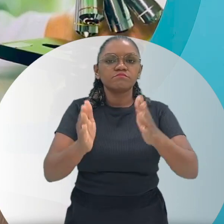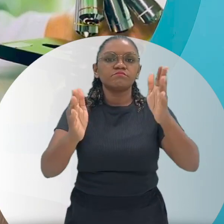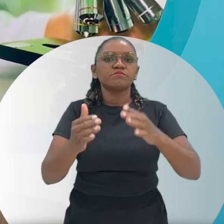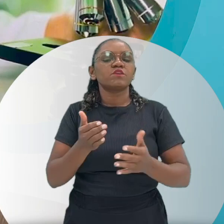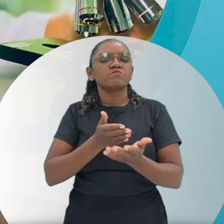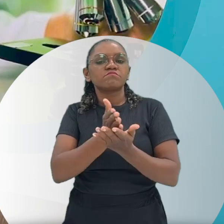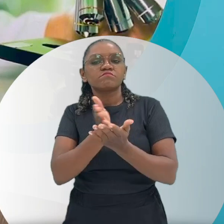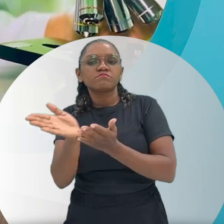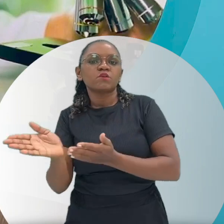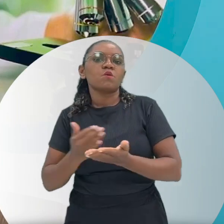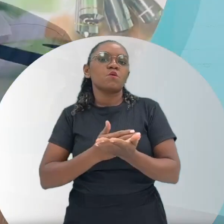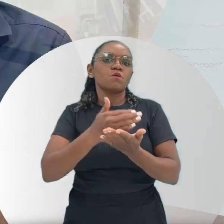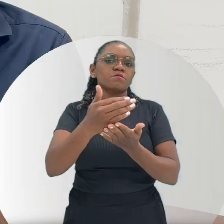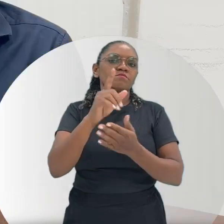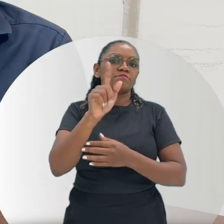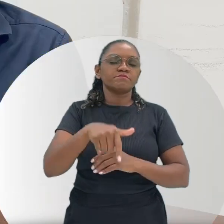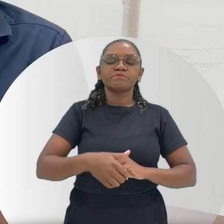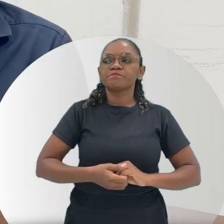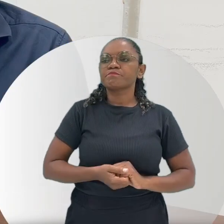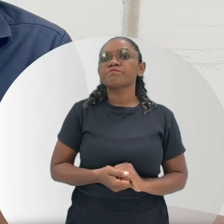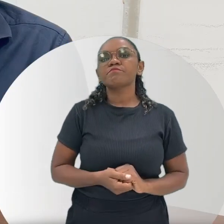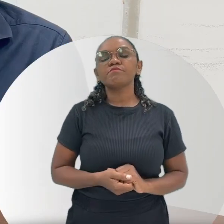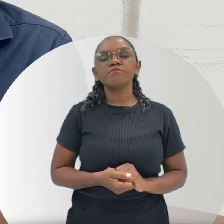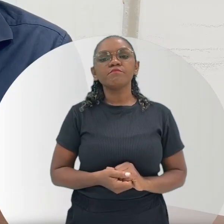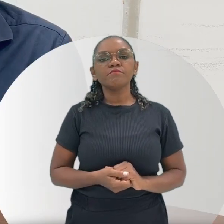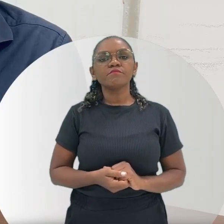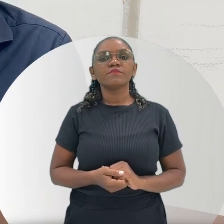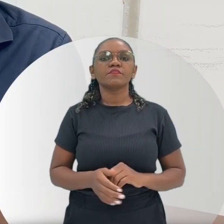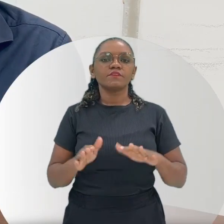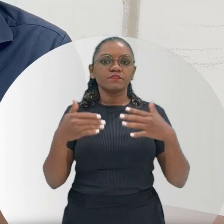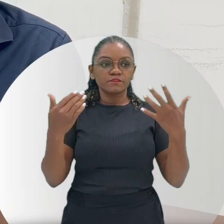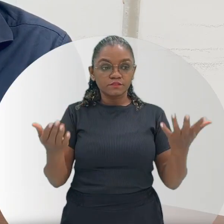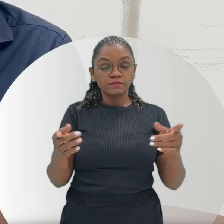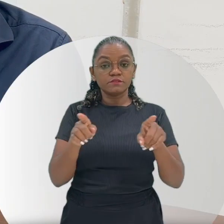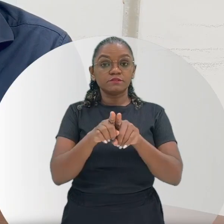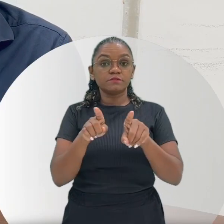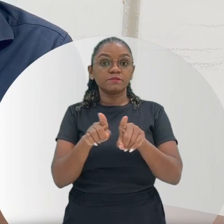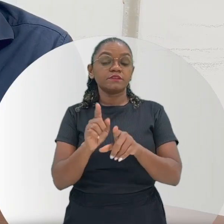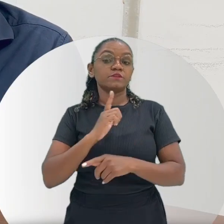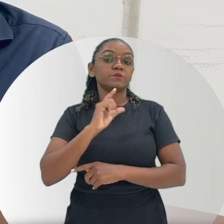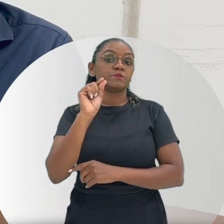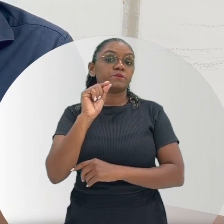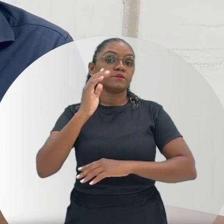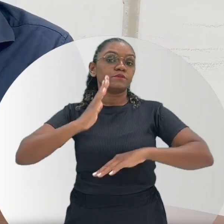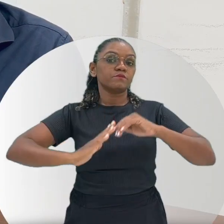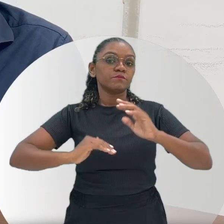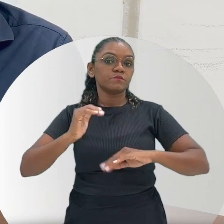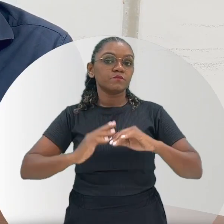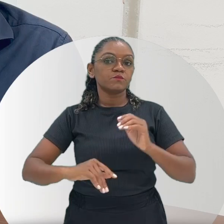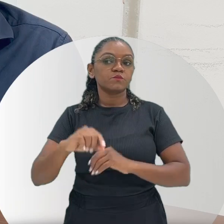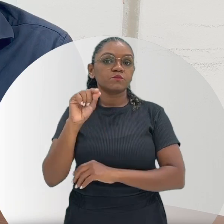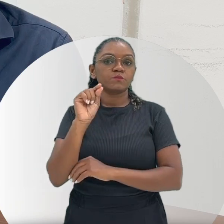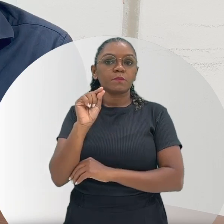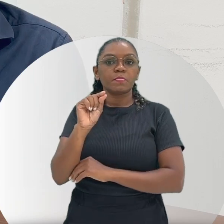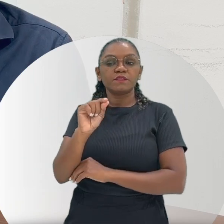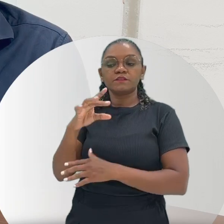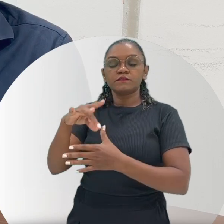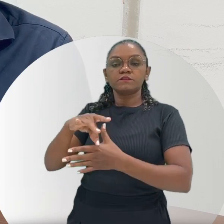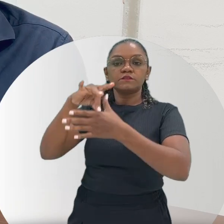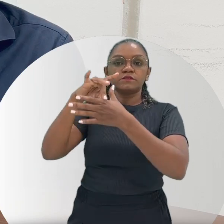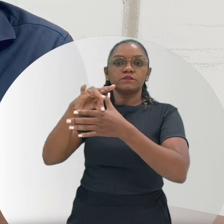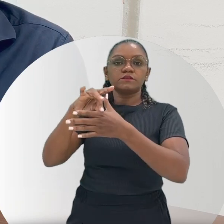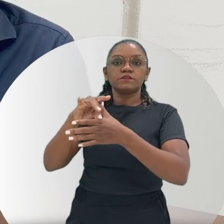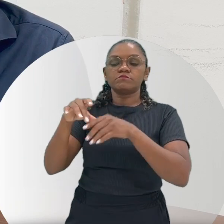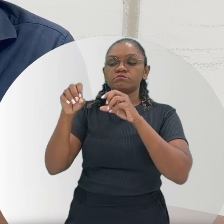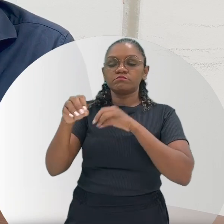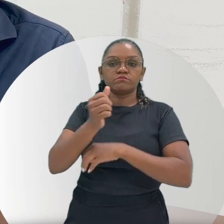né. Uma questão que a gente dá bastante ênfase agora também é a formação de lideranças estudantis, né? Os nossos alunos